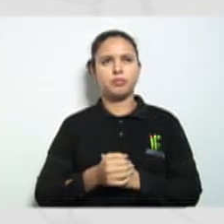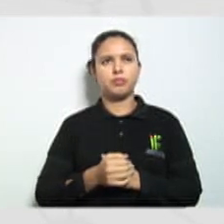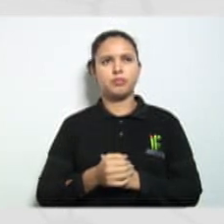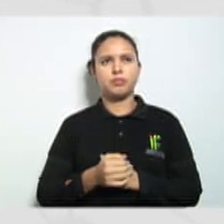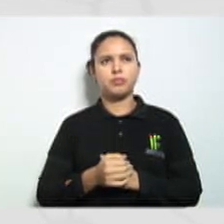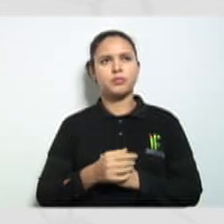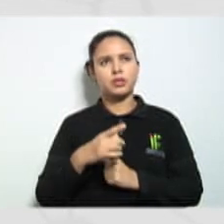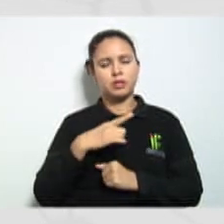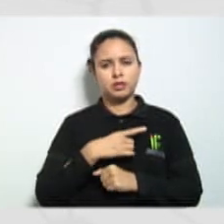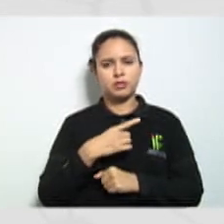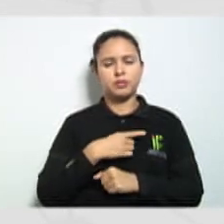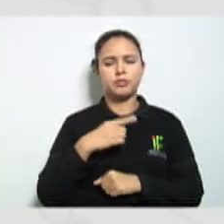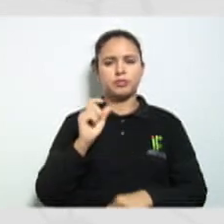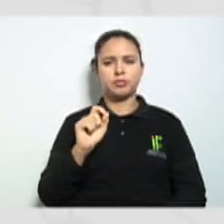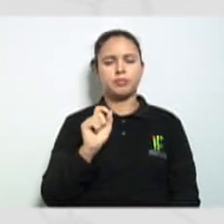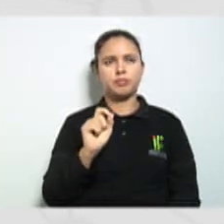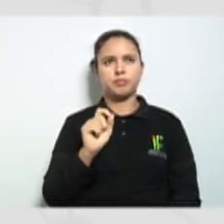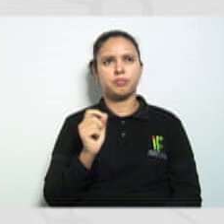Aí nós temos,